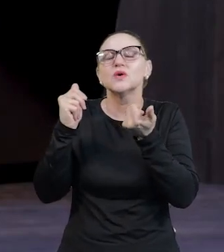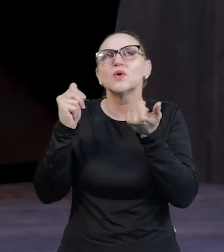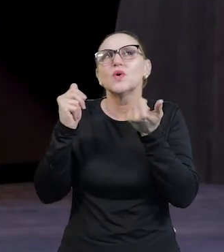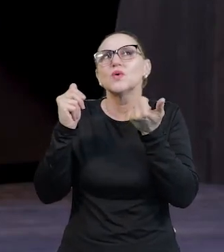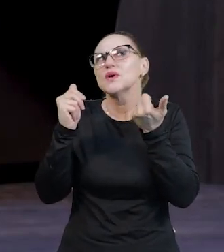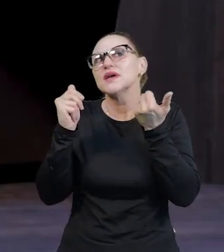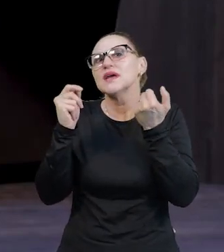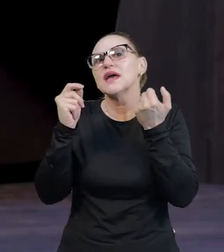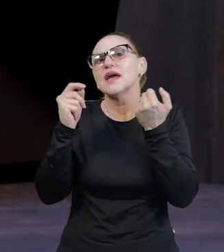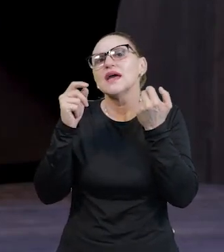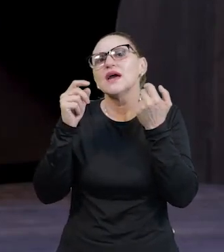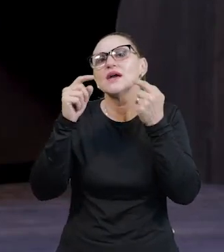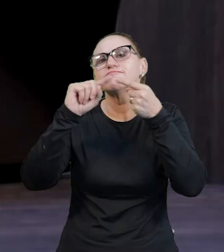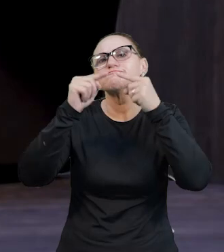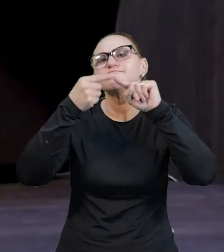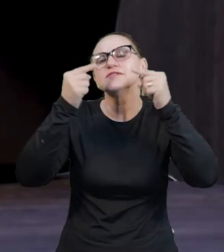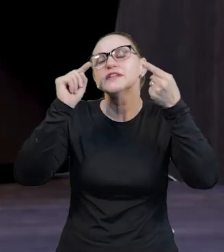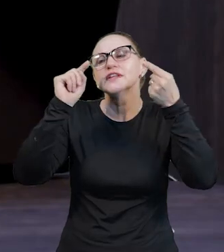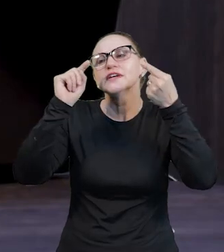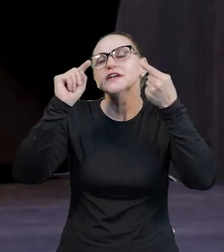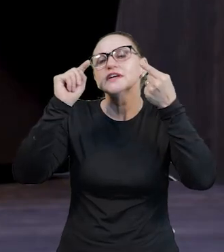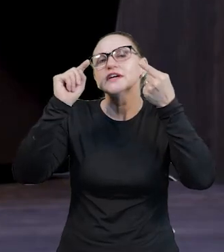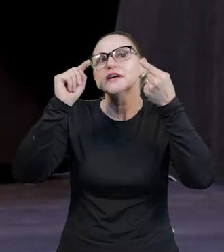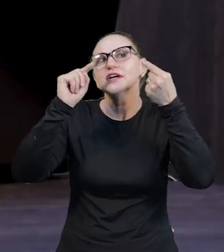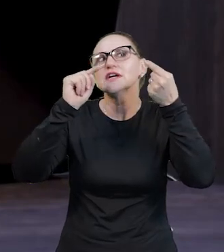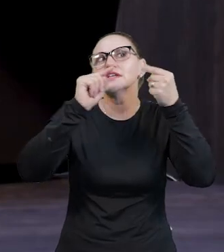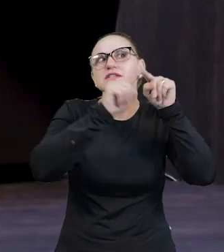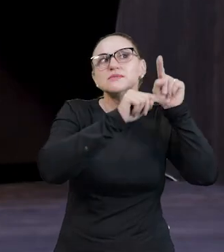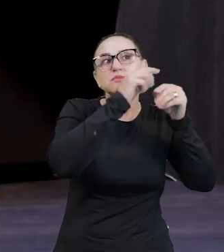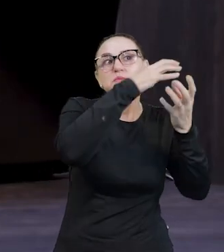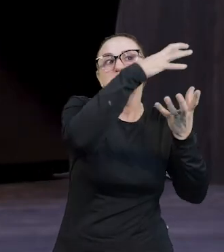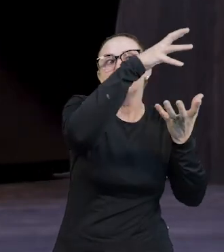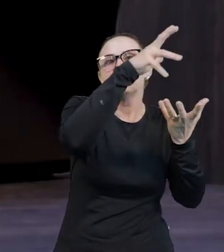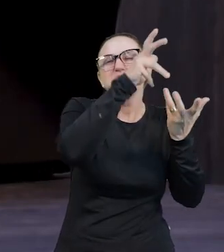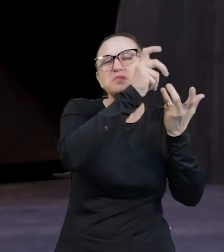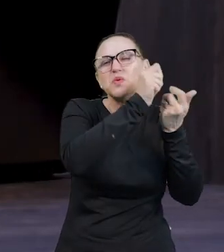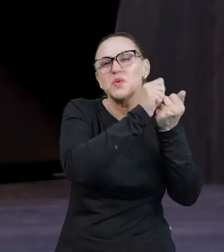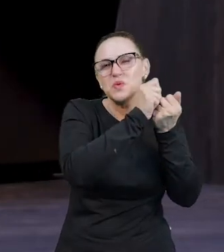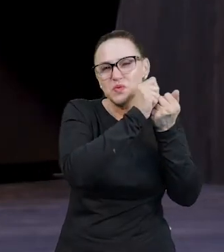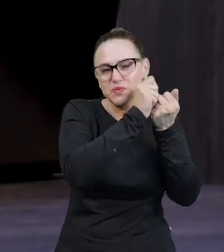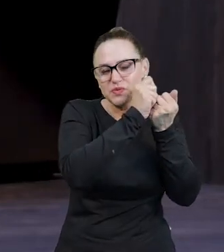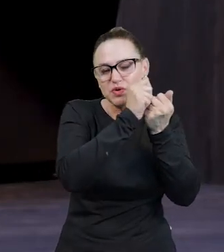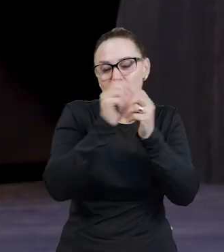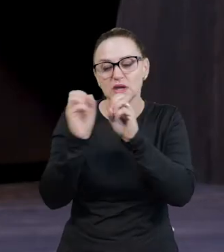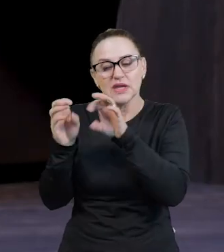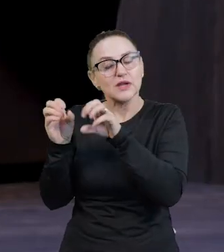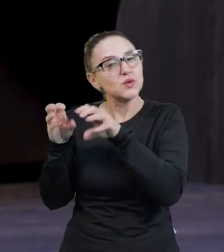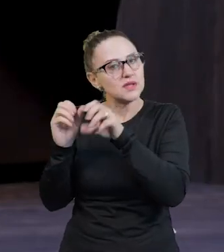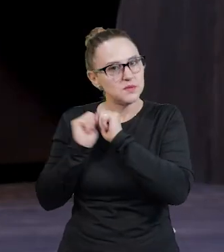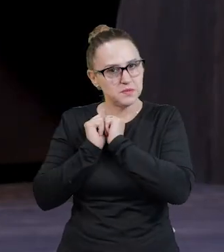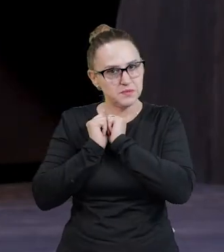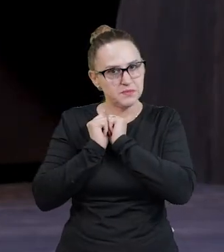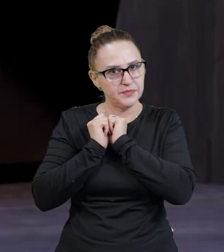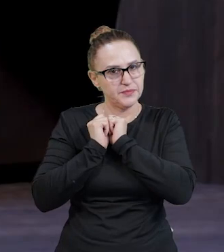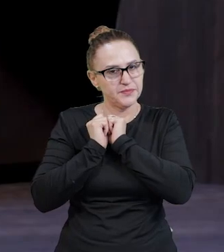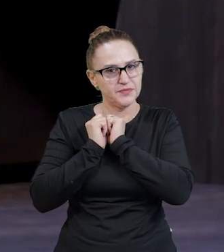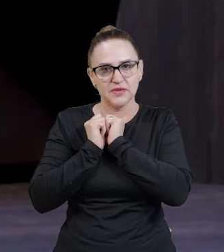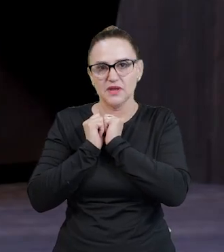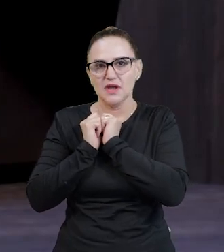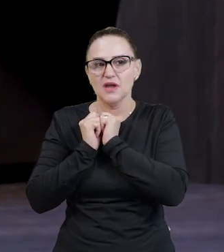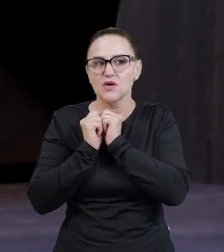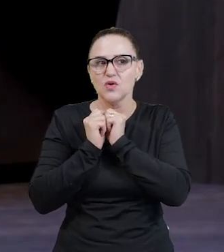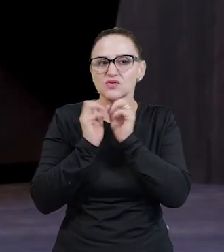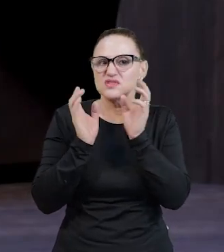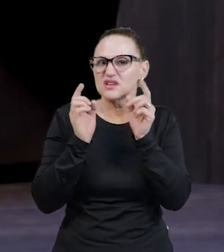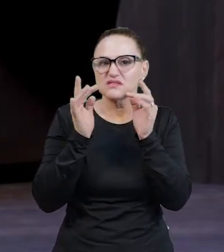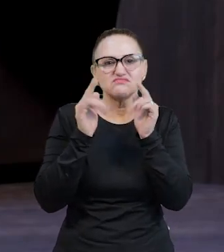você avalia a relação do mundo material com a educação? Ou será que não